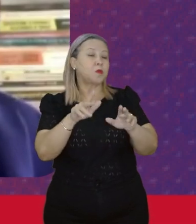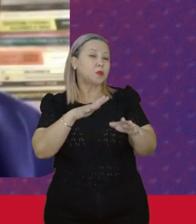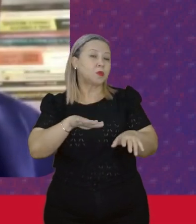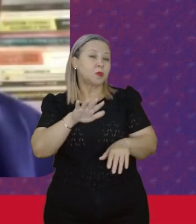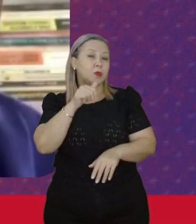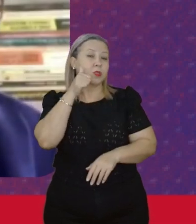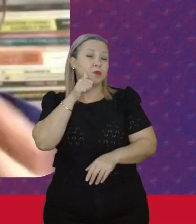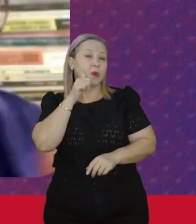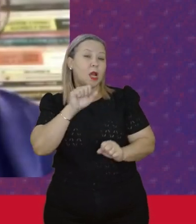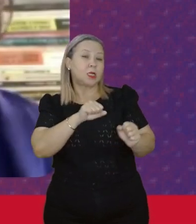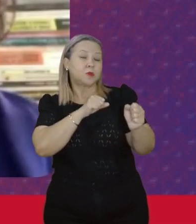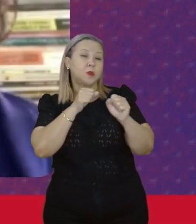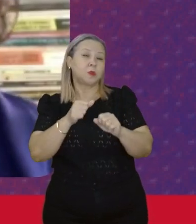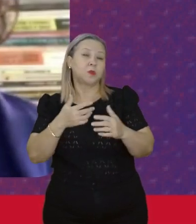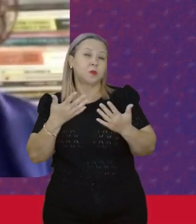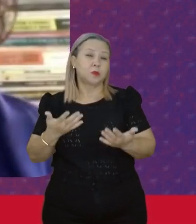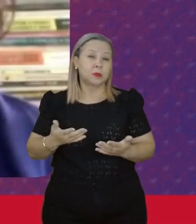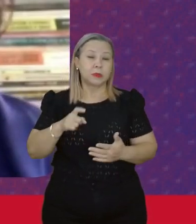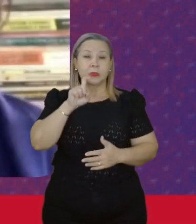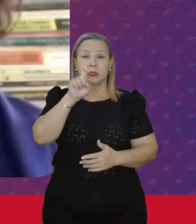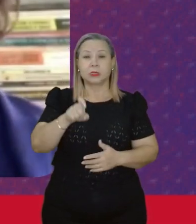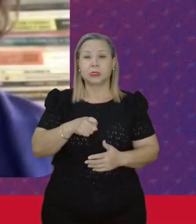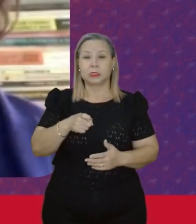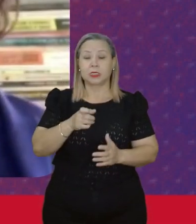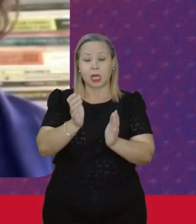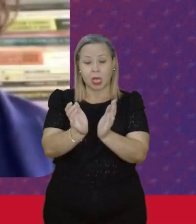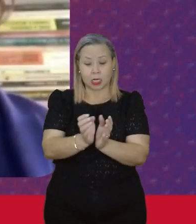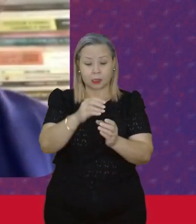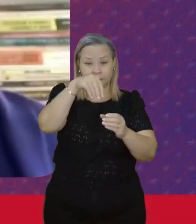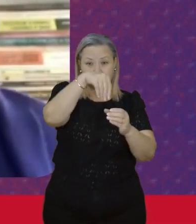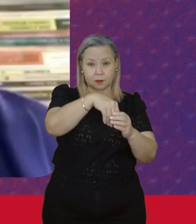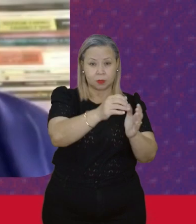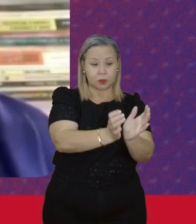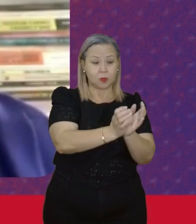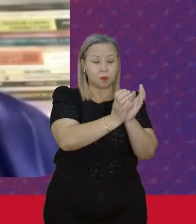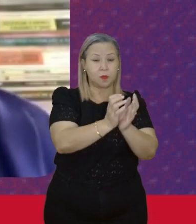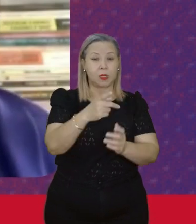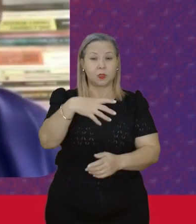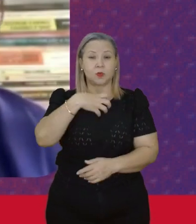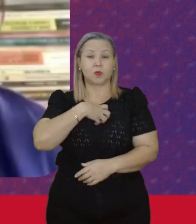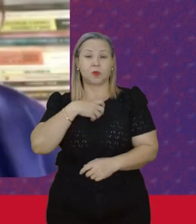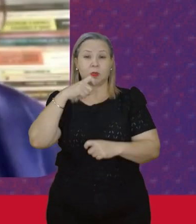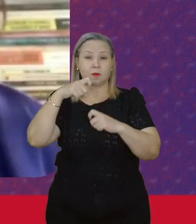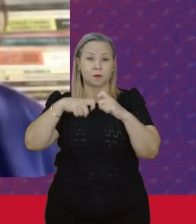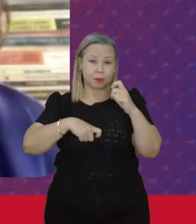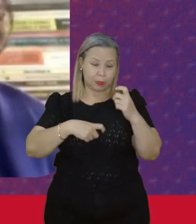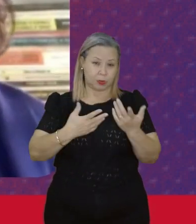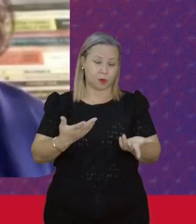mulheres pudessem ser categorizadas pela sua condição sexual.